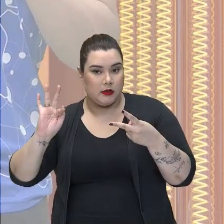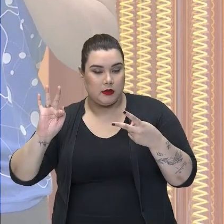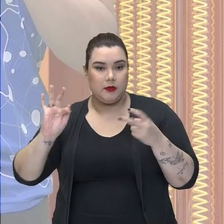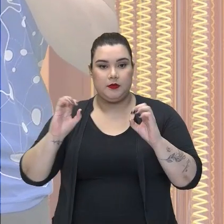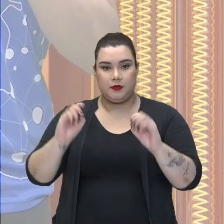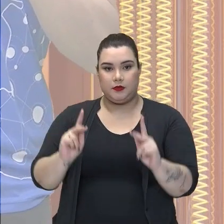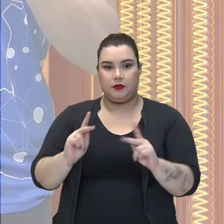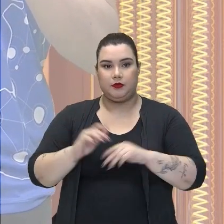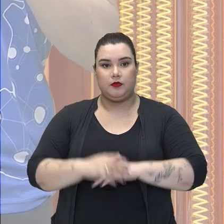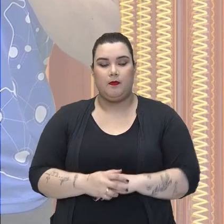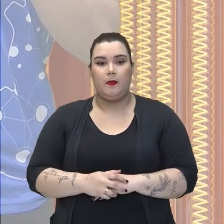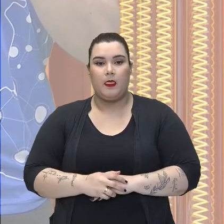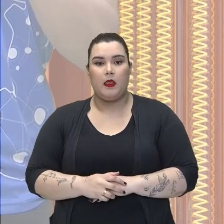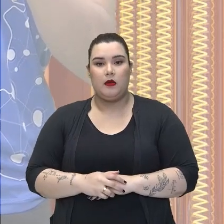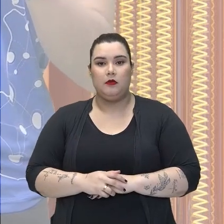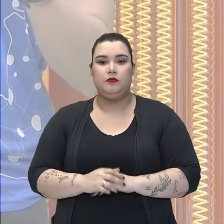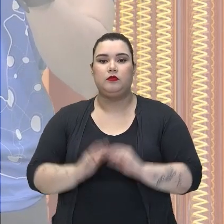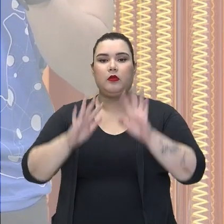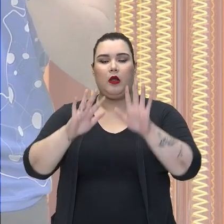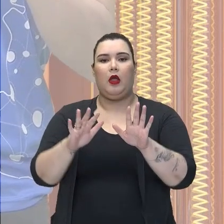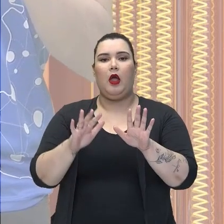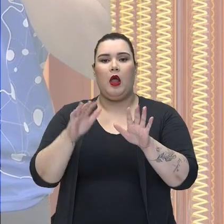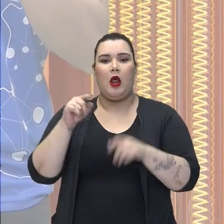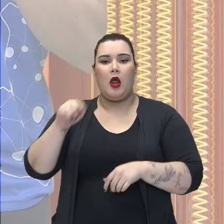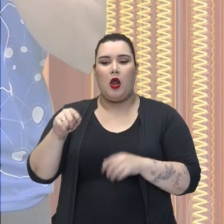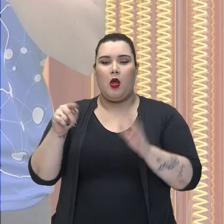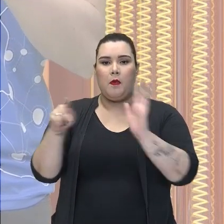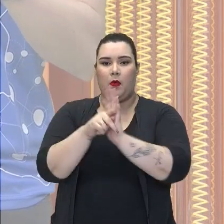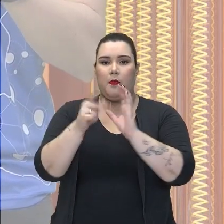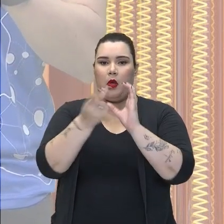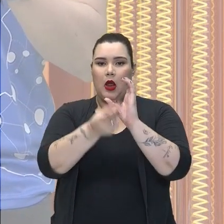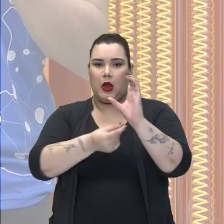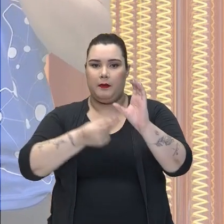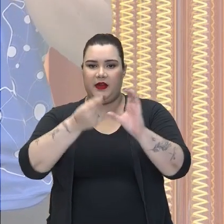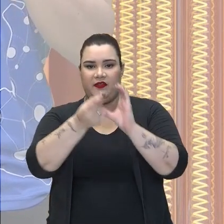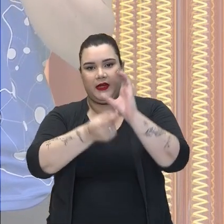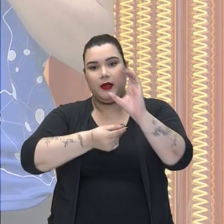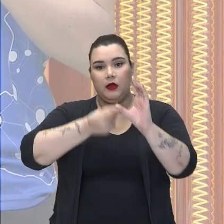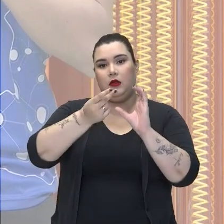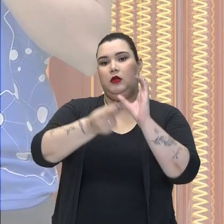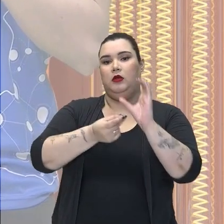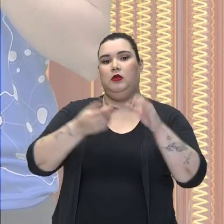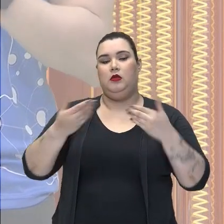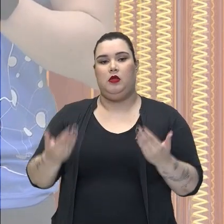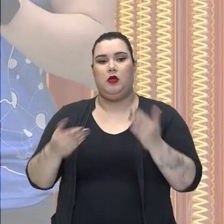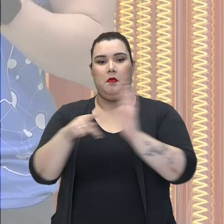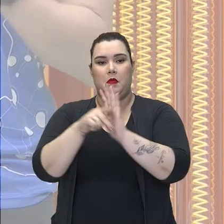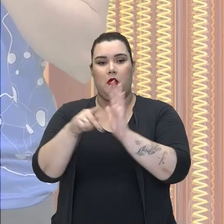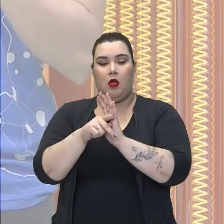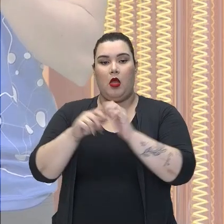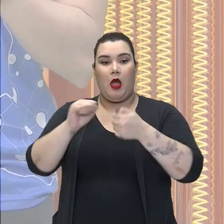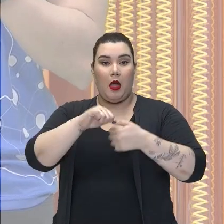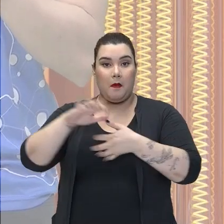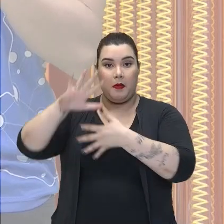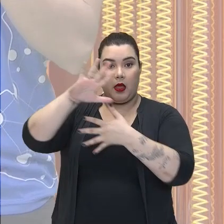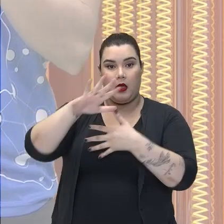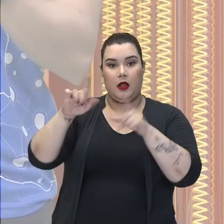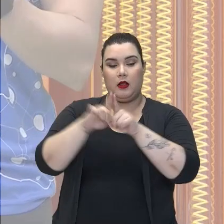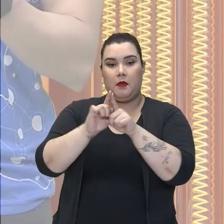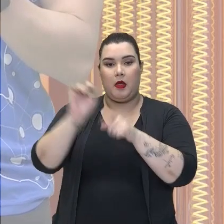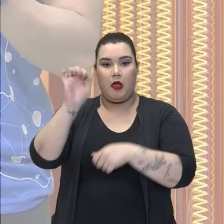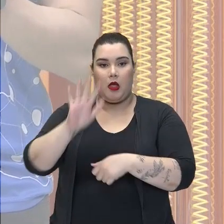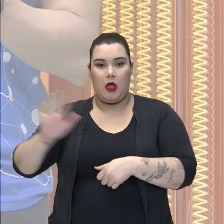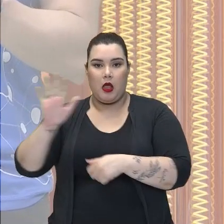Quem era a periferia do capitalismo comercial? A América e a Ásia, que basicamente